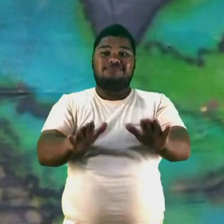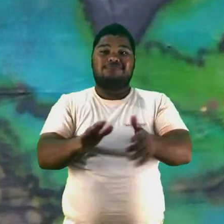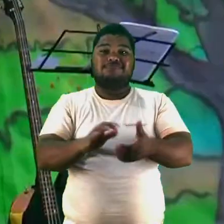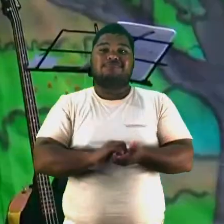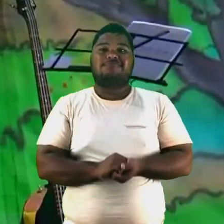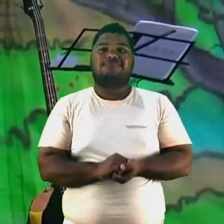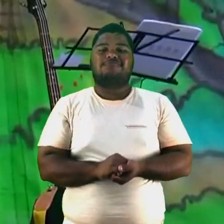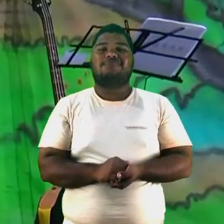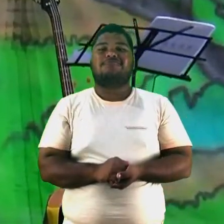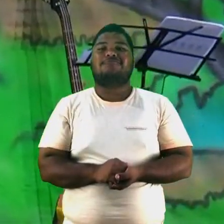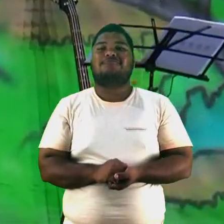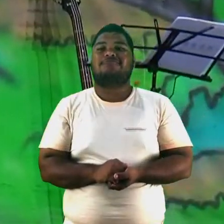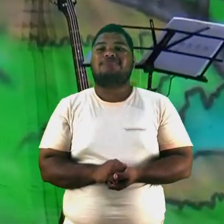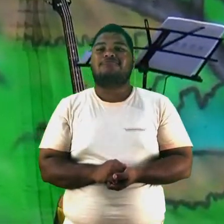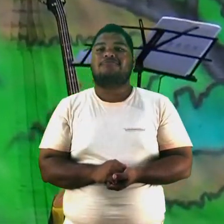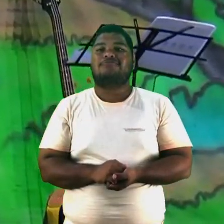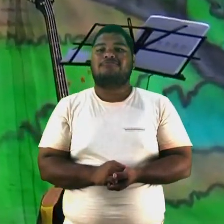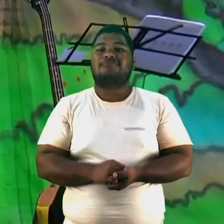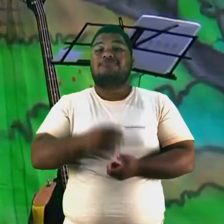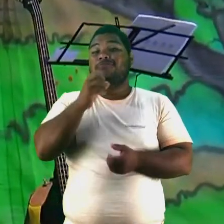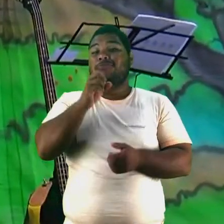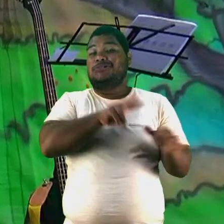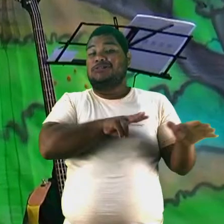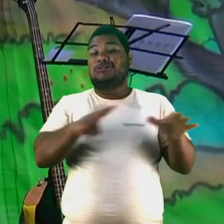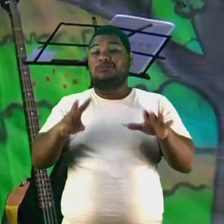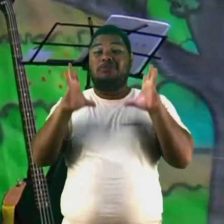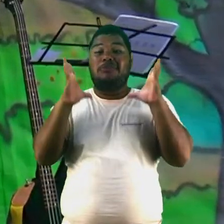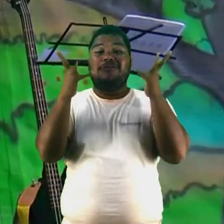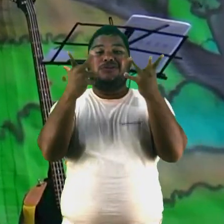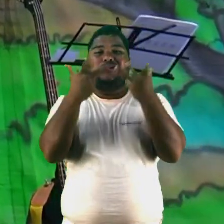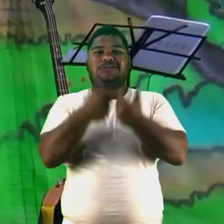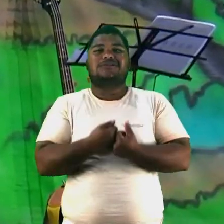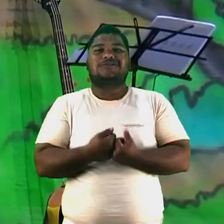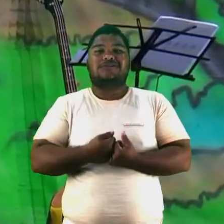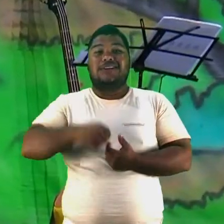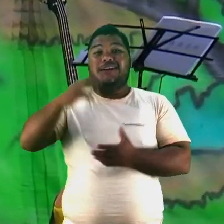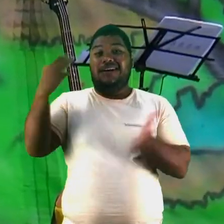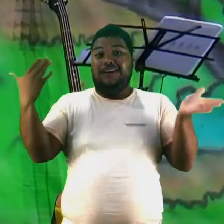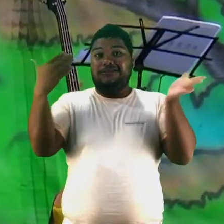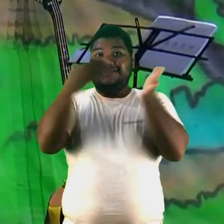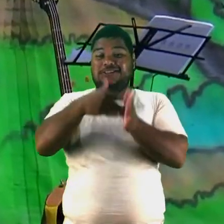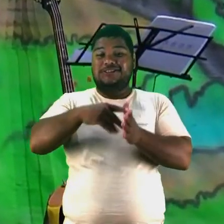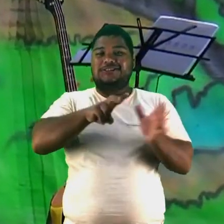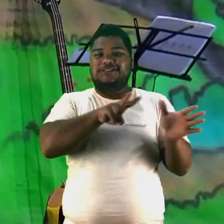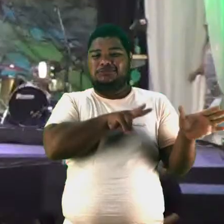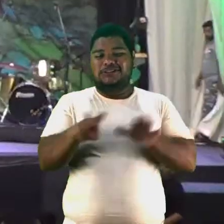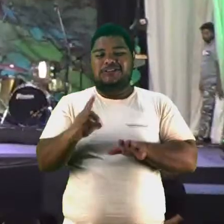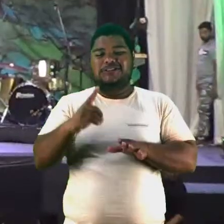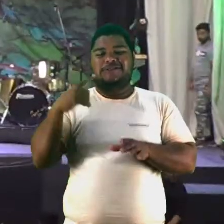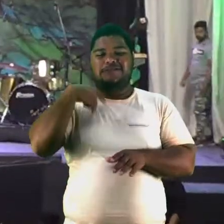nos abençoe. Uma semana maravilhosa. Até a semana que vem, se Deus quiser.